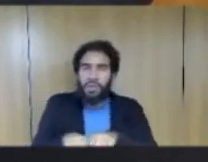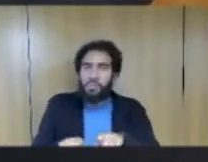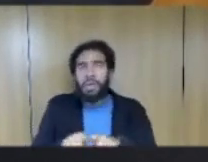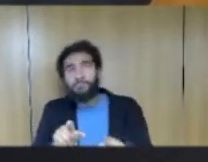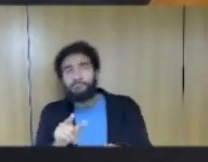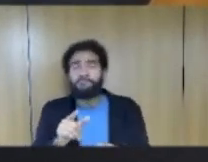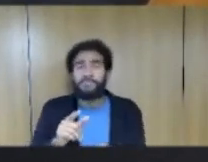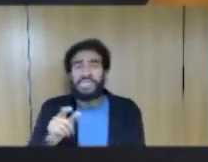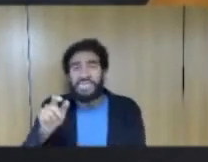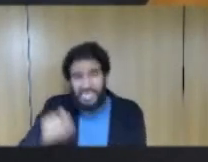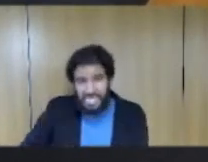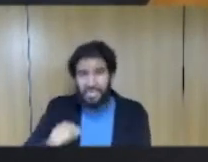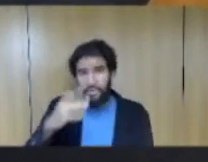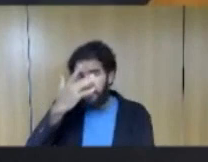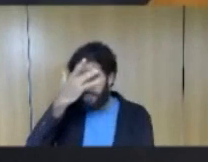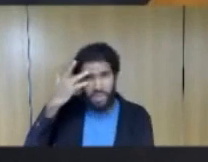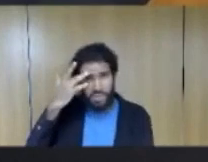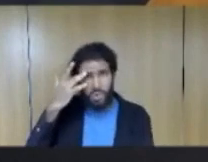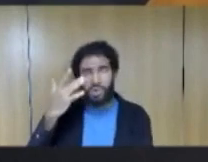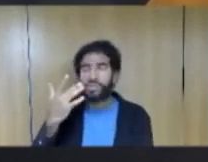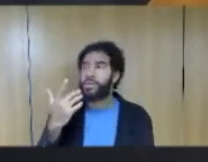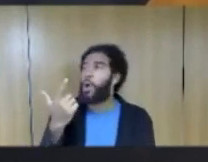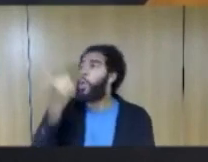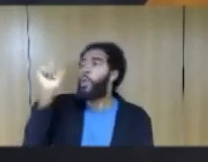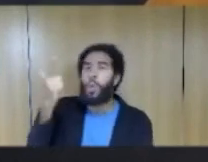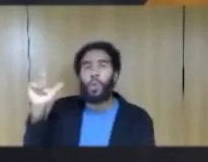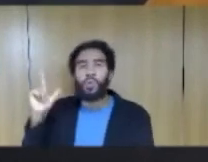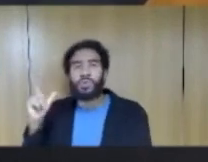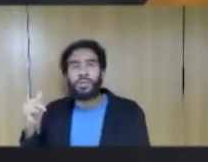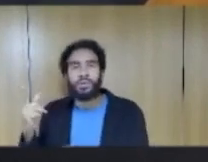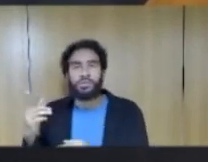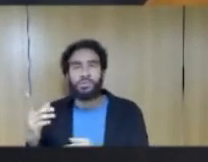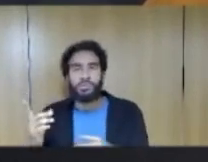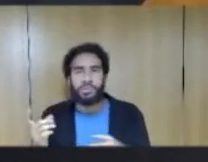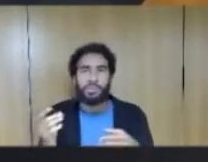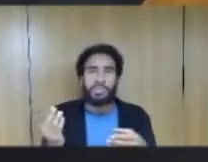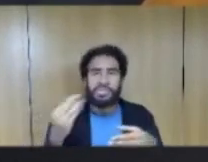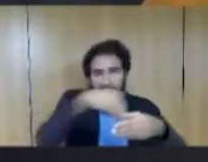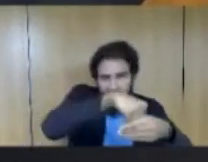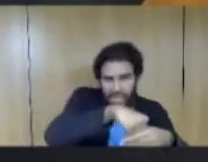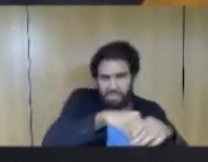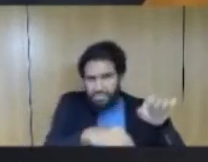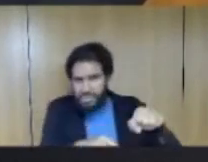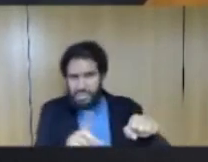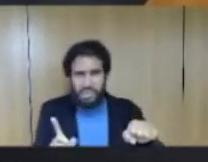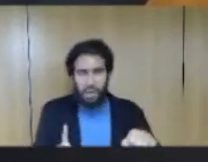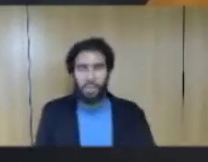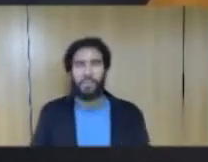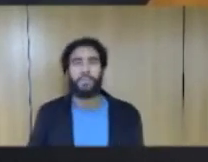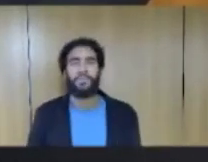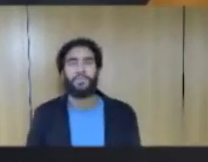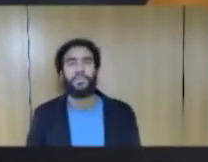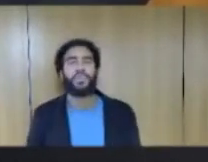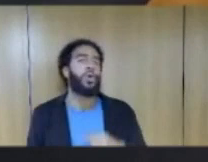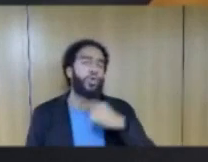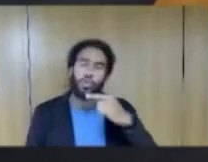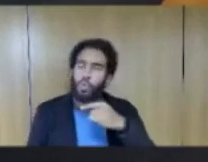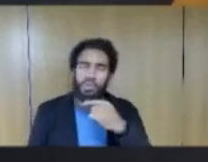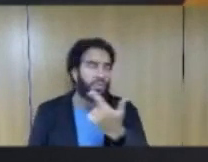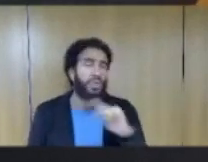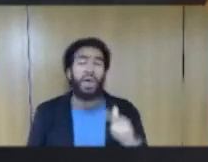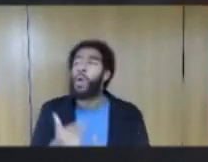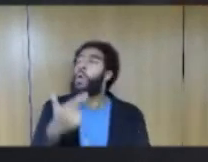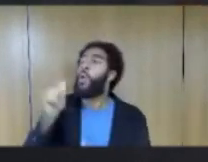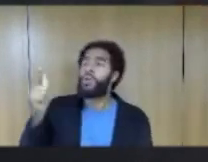o envolvimento de mais pessoas na execução desse crime obrigado sem dúvida a participação de outras pessoas e